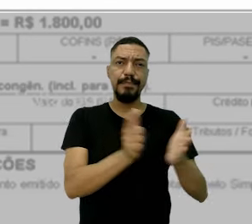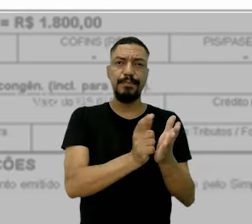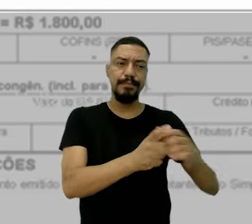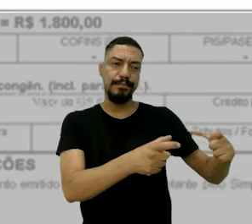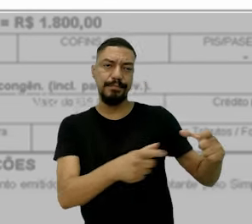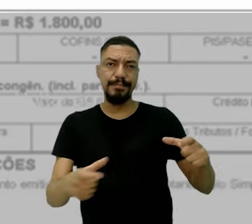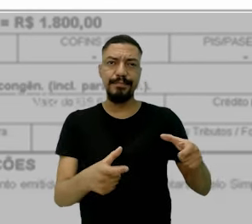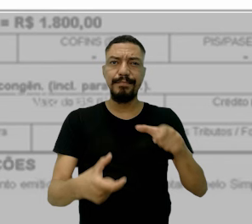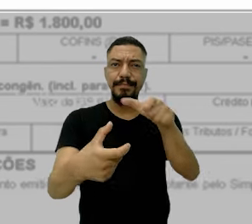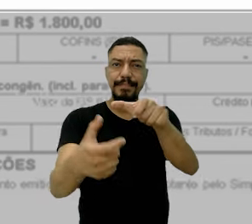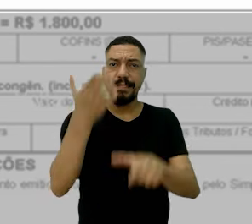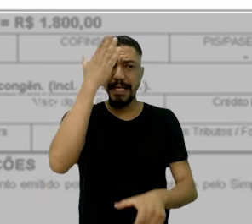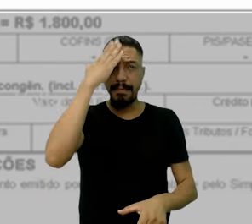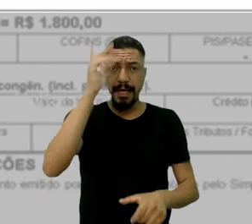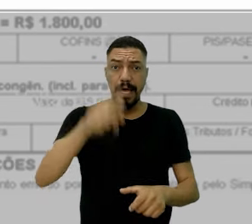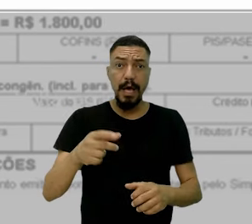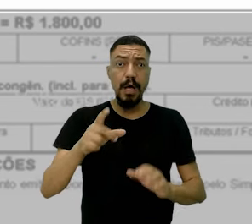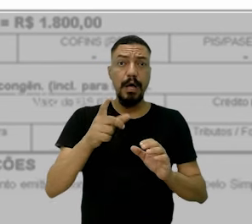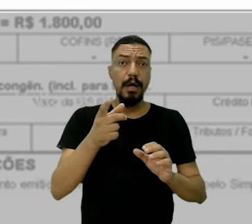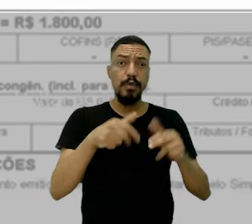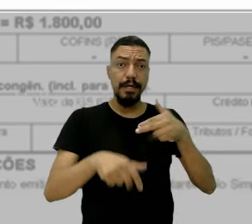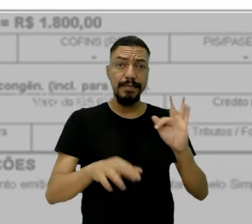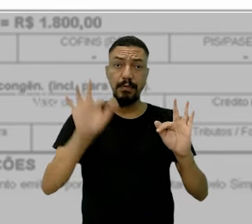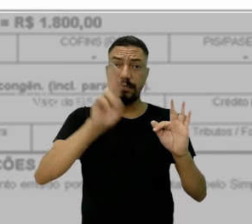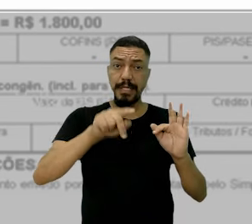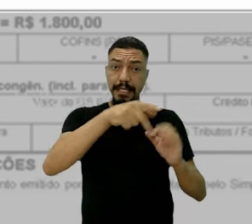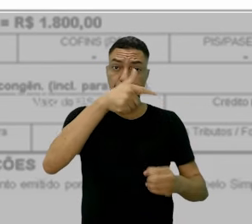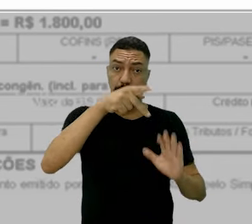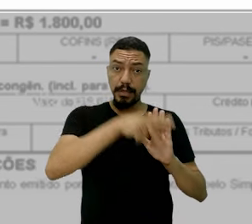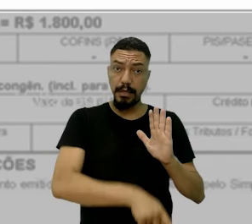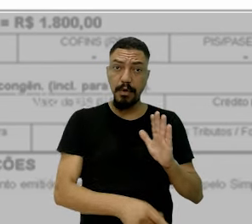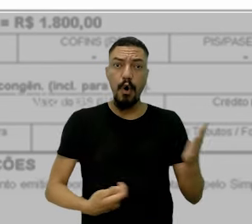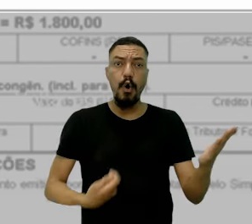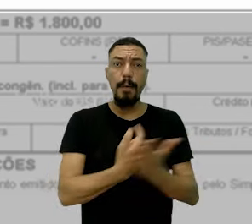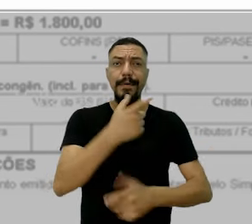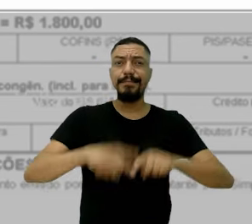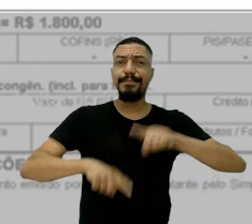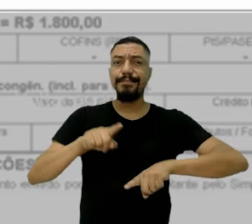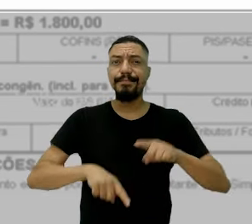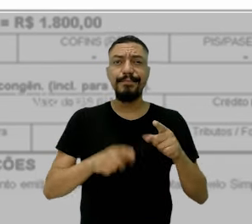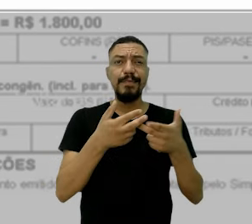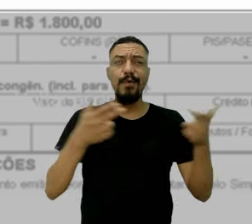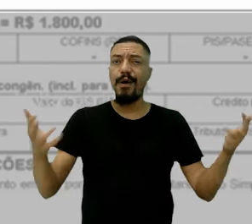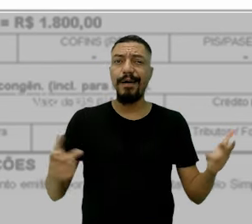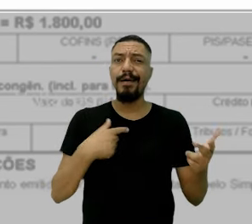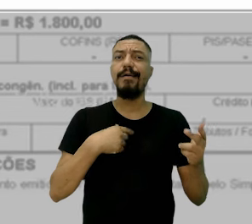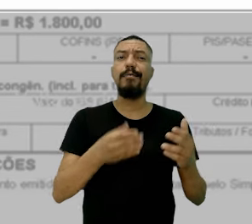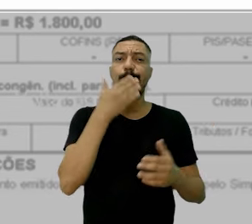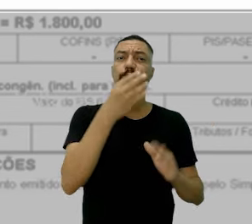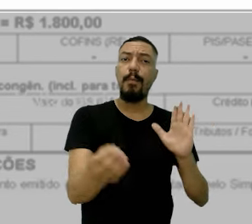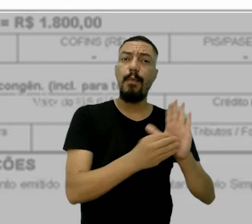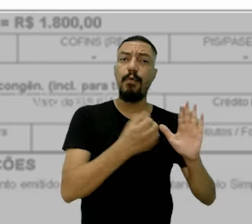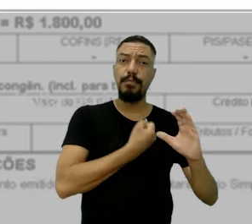pessoa, assim, o ente saiba que aquela nota foi para aquele projeto. Compra de equipamento, mesma